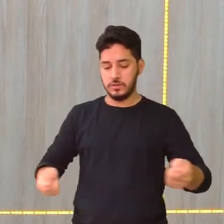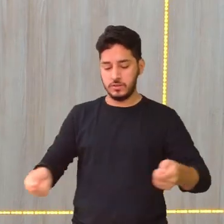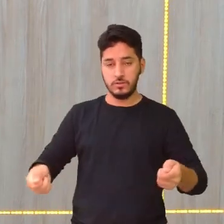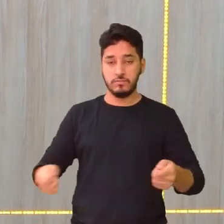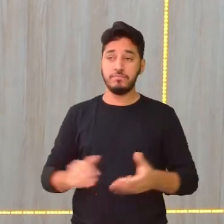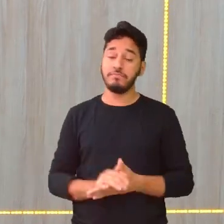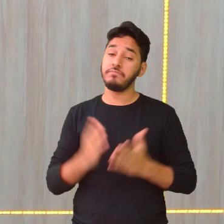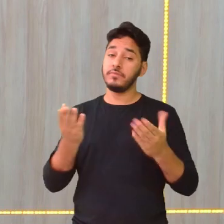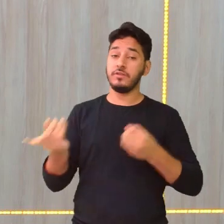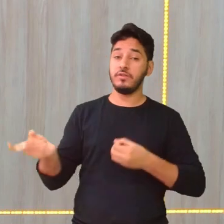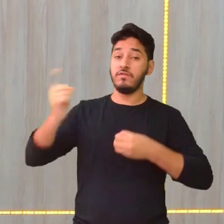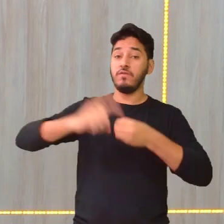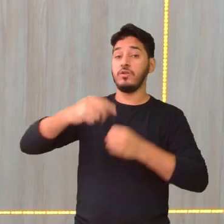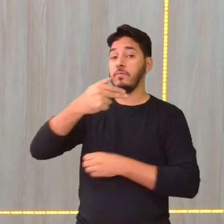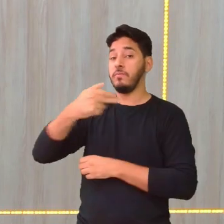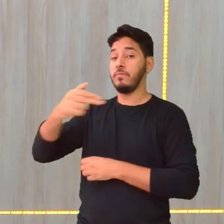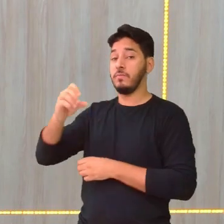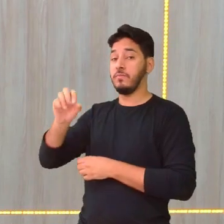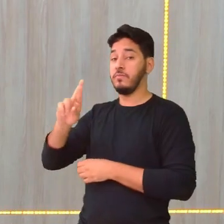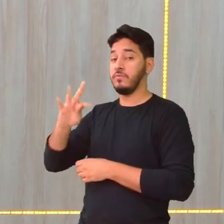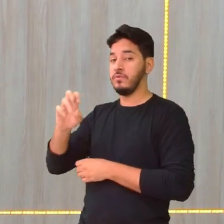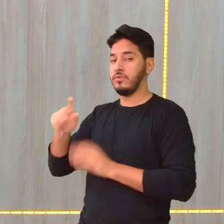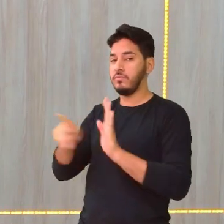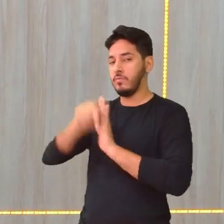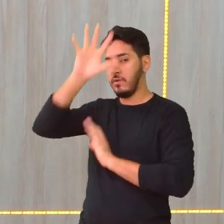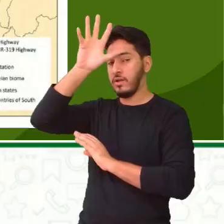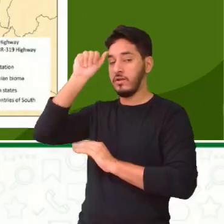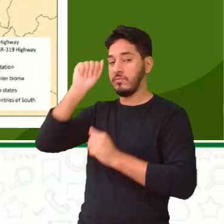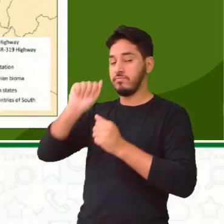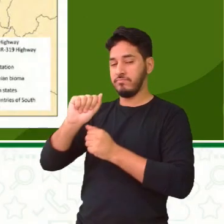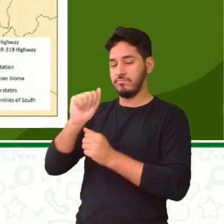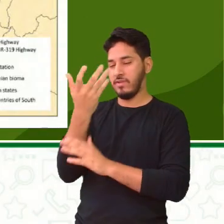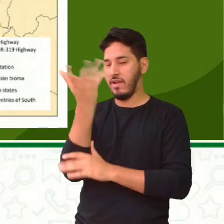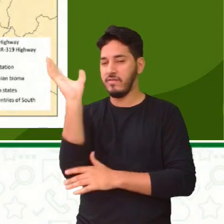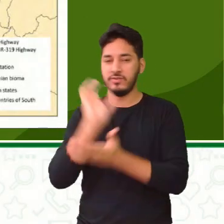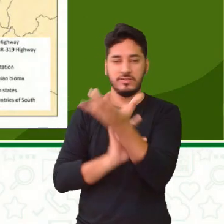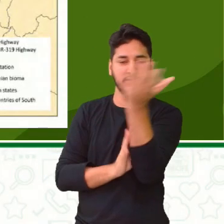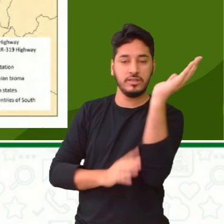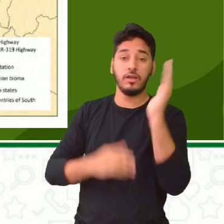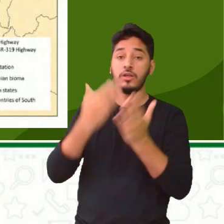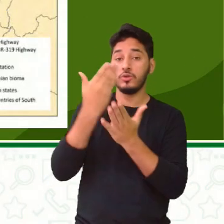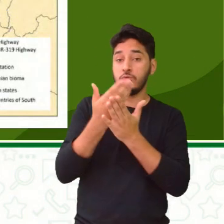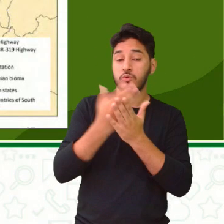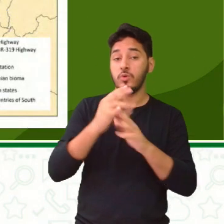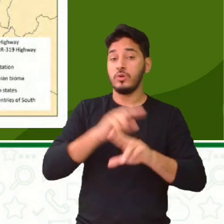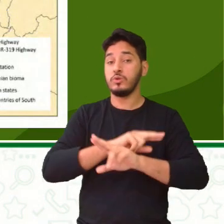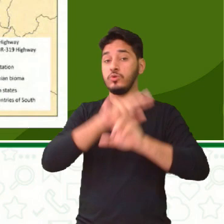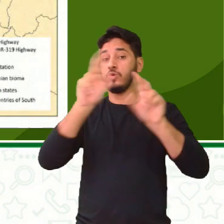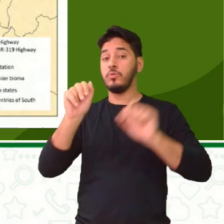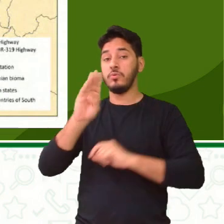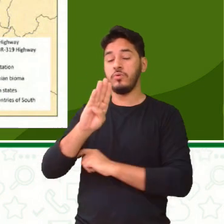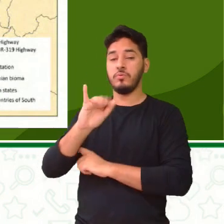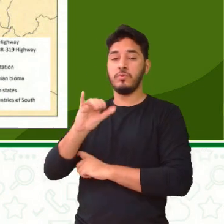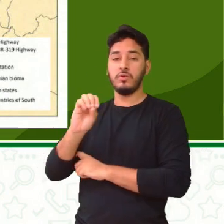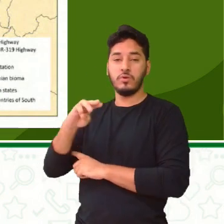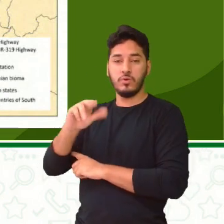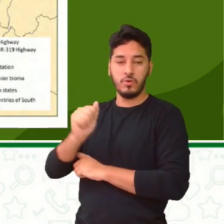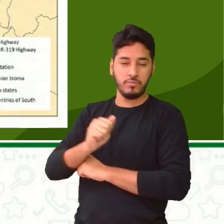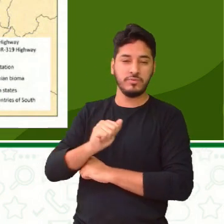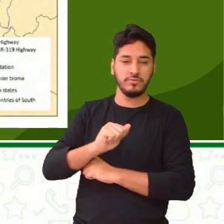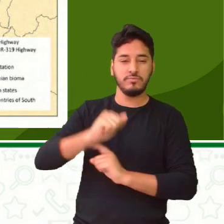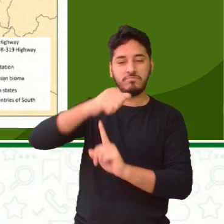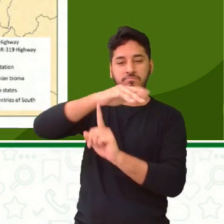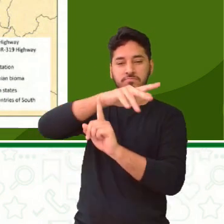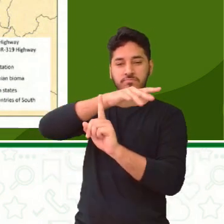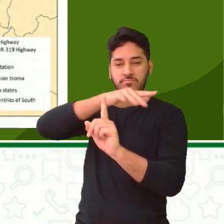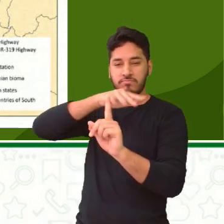lá para a região norte, a região da floresta amazônica, a gente estudou os biomas também aqui do Brasil, né? Aí o bioma amazônico,